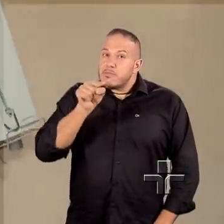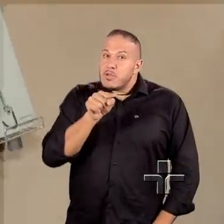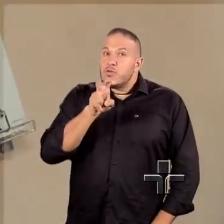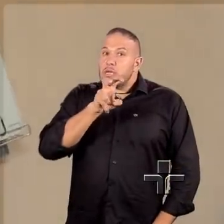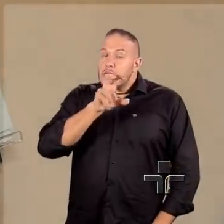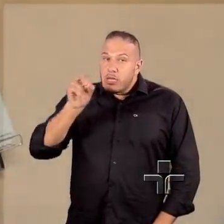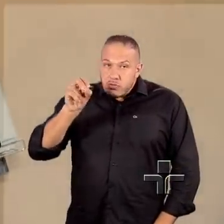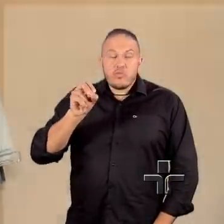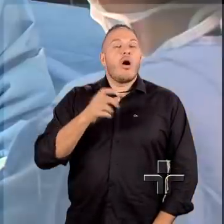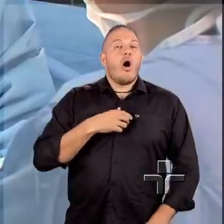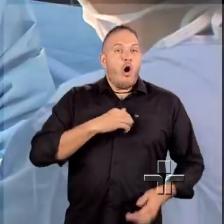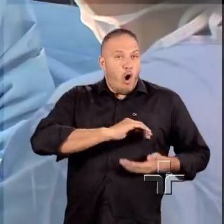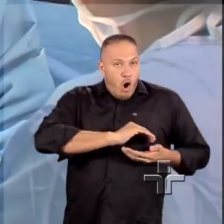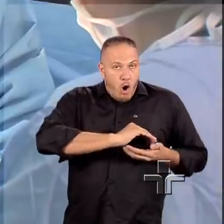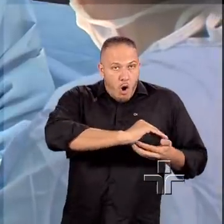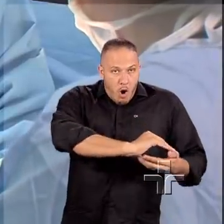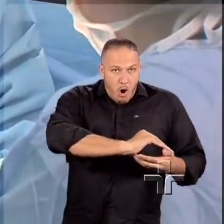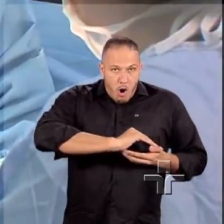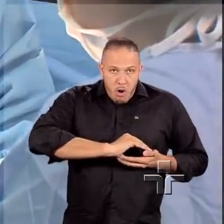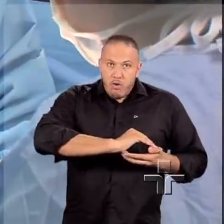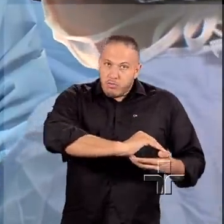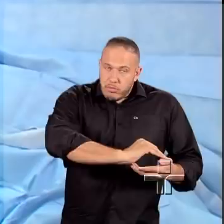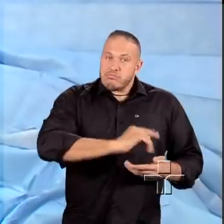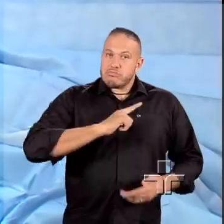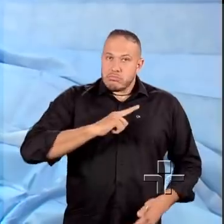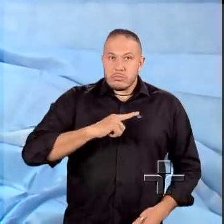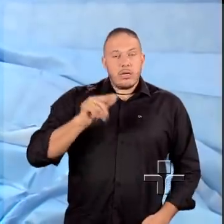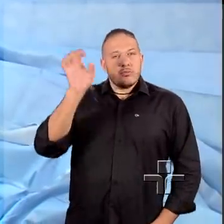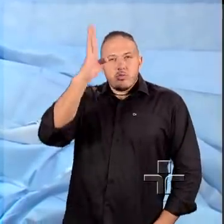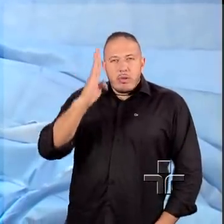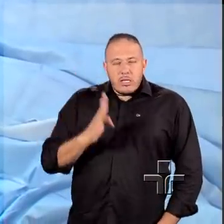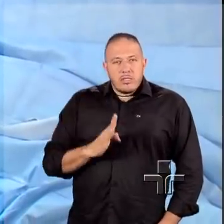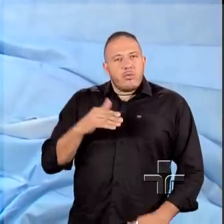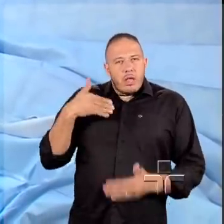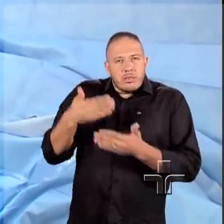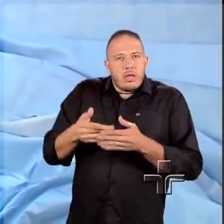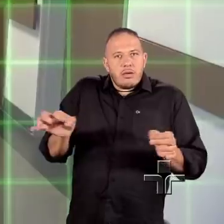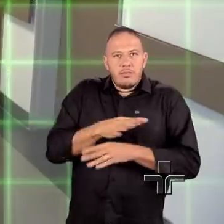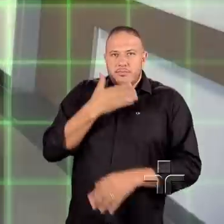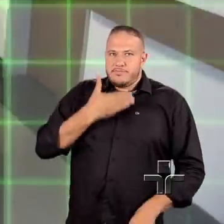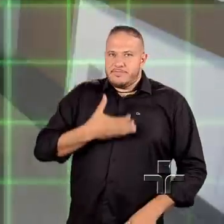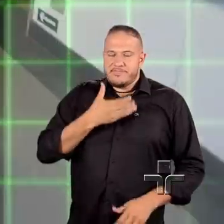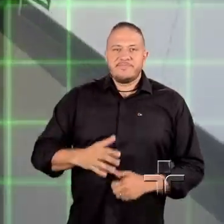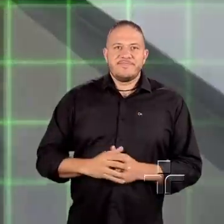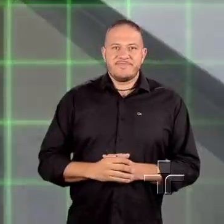26.500 órgãos e tecidos sejam transplantados no país até o fim do ano.